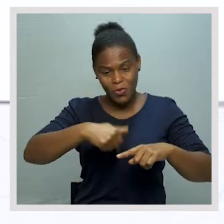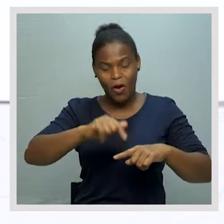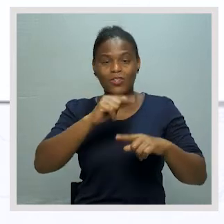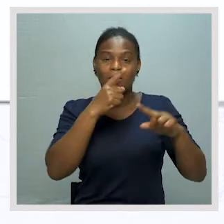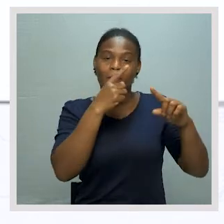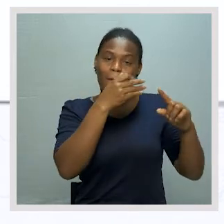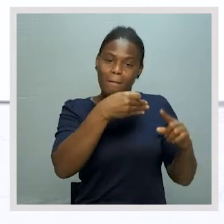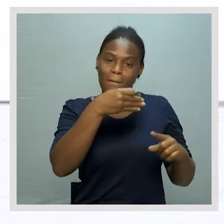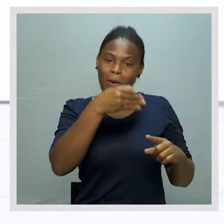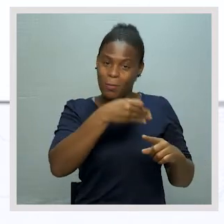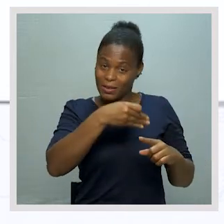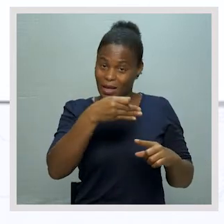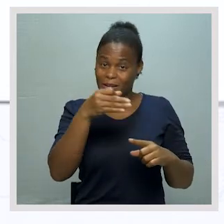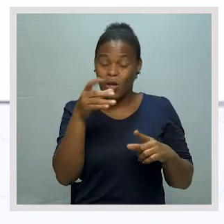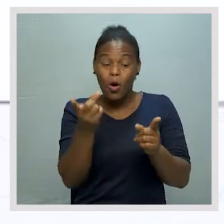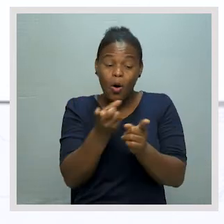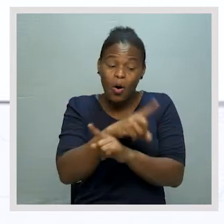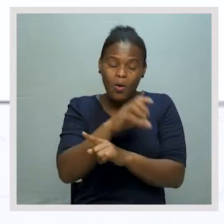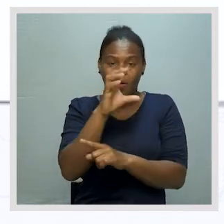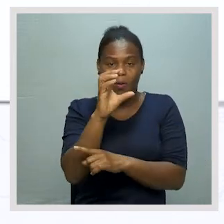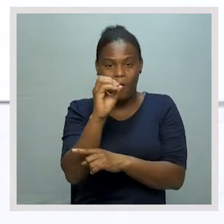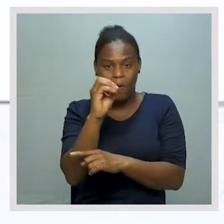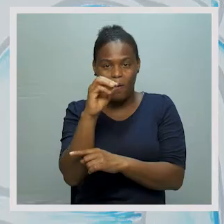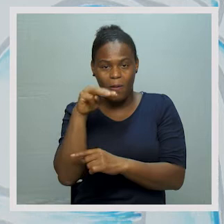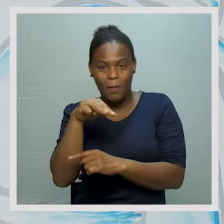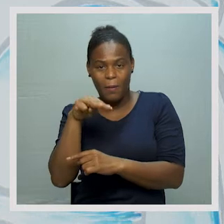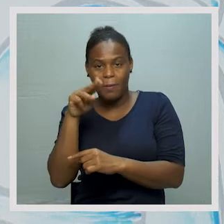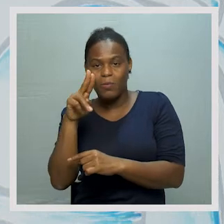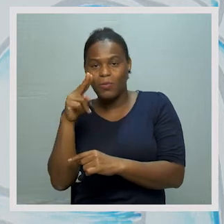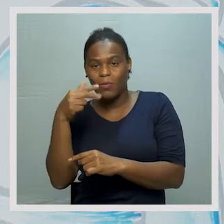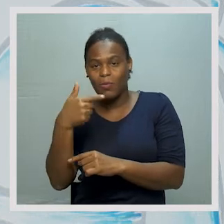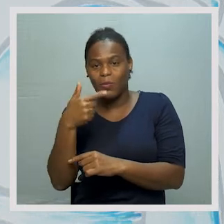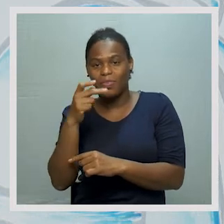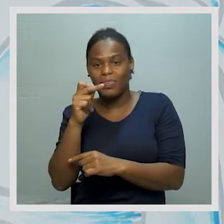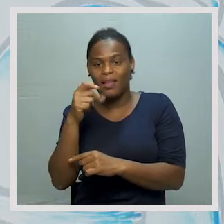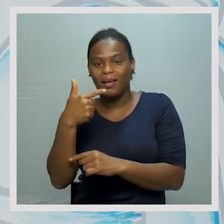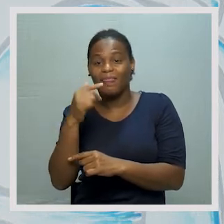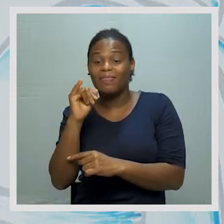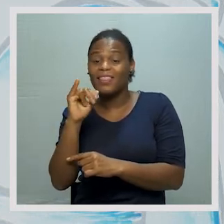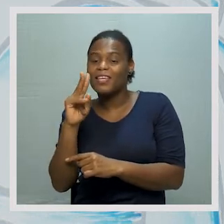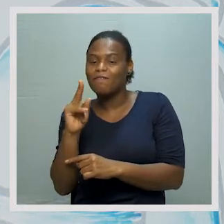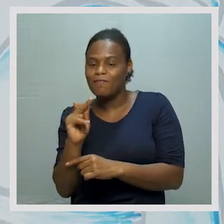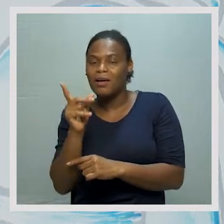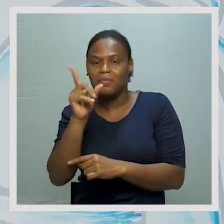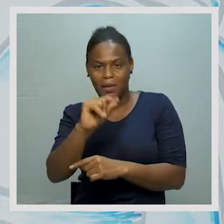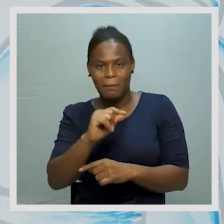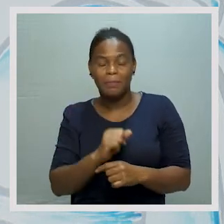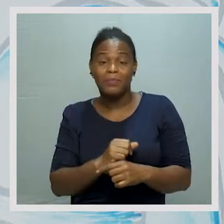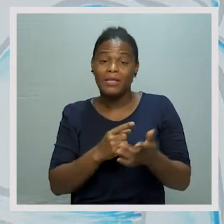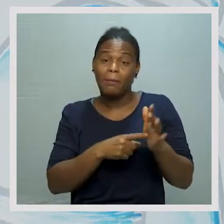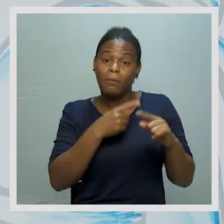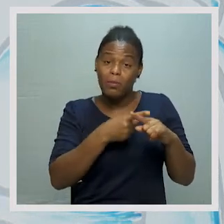a propriedade comutativa. Isto é, na multiplicação de